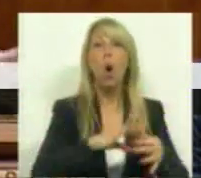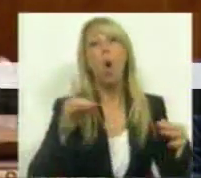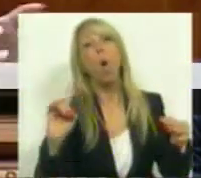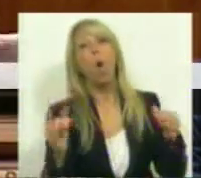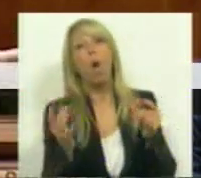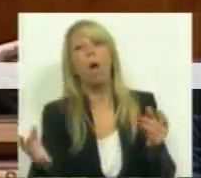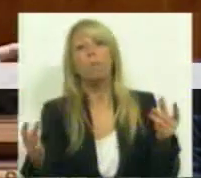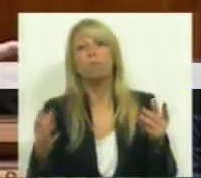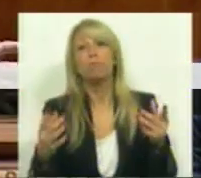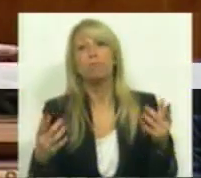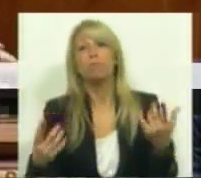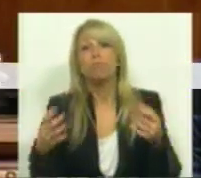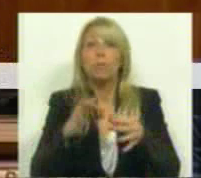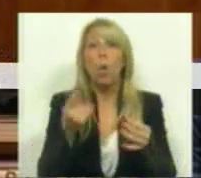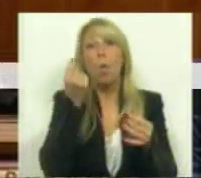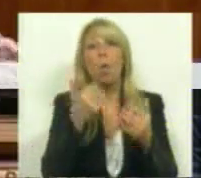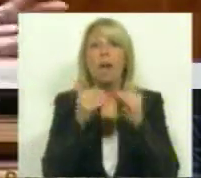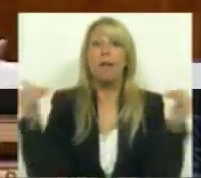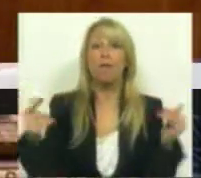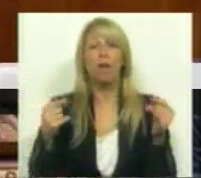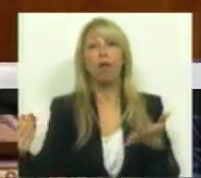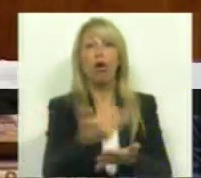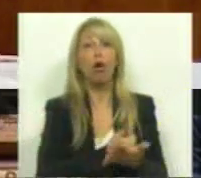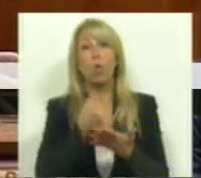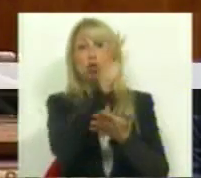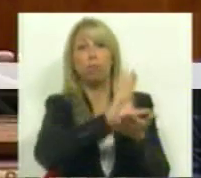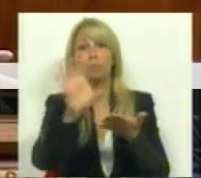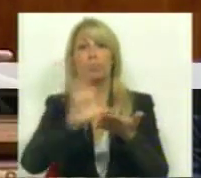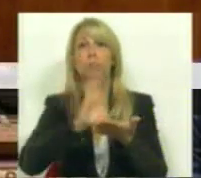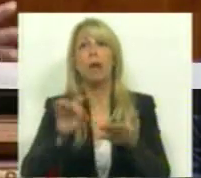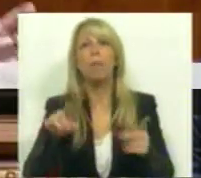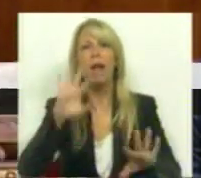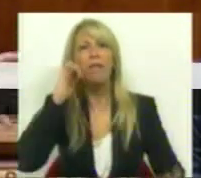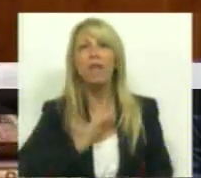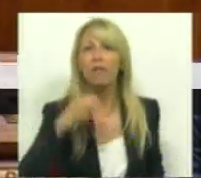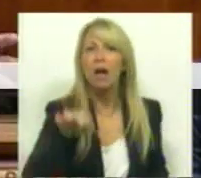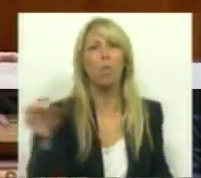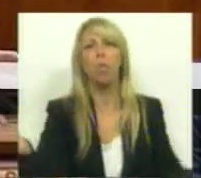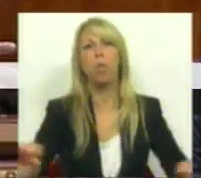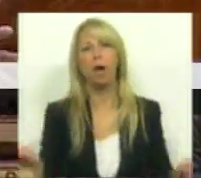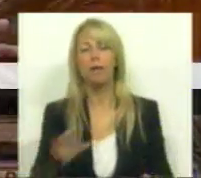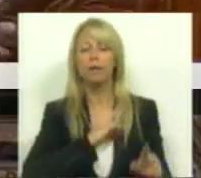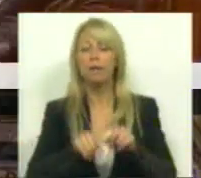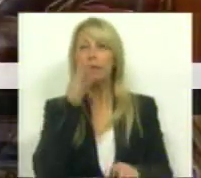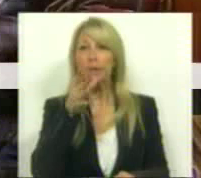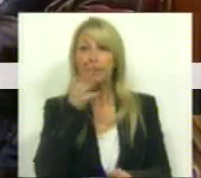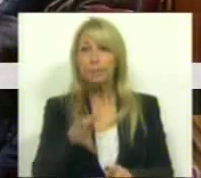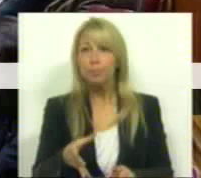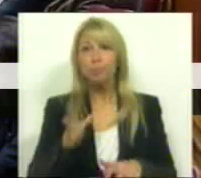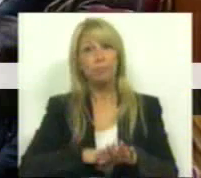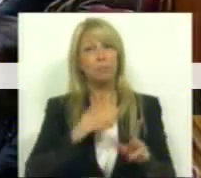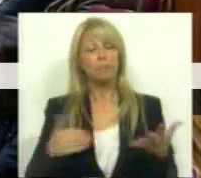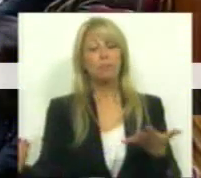com o nível de recursos que se alocam para lá. Portanto, não há déficit aqui, Sr. Deputado. Aquilo que se trata, portanto, é de, face